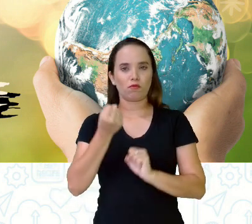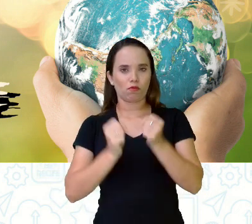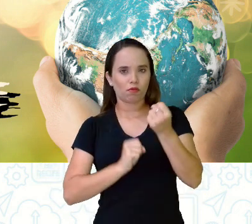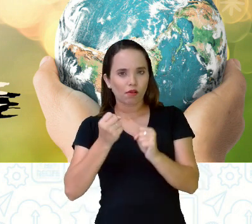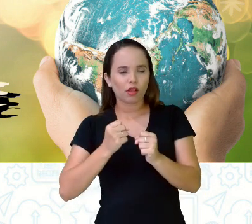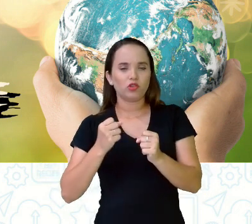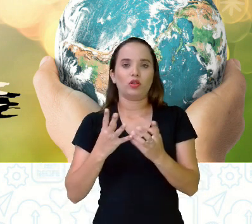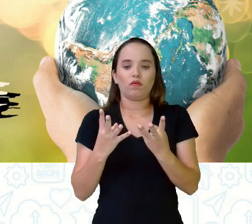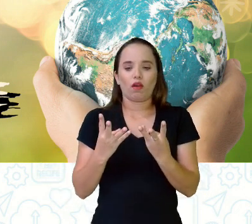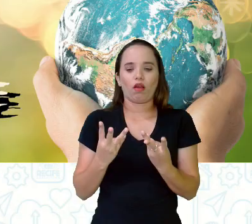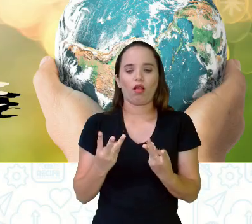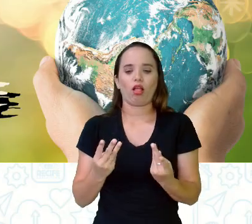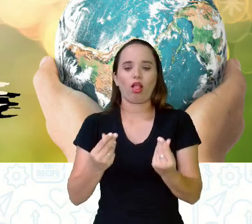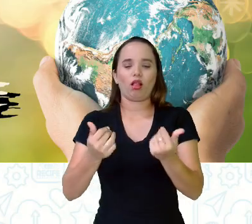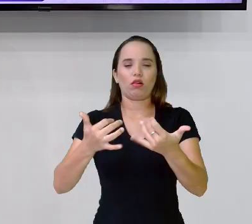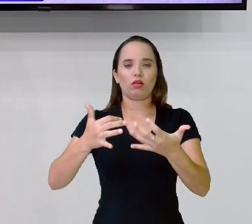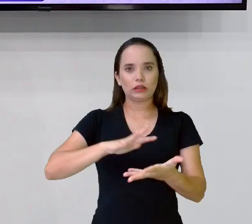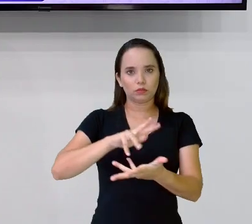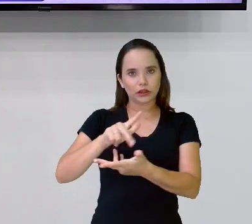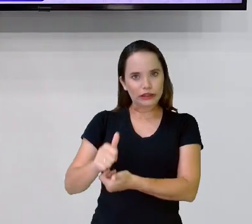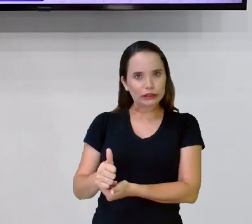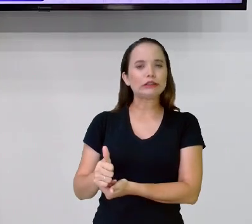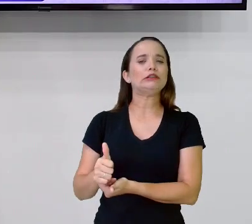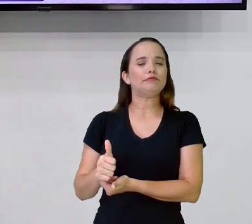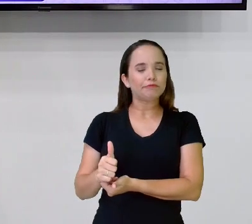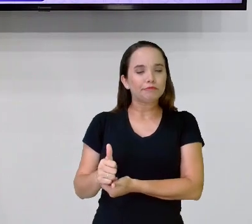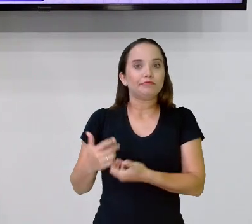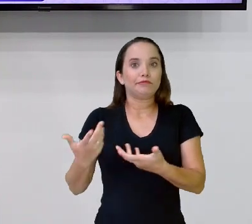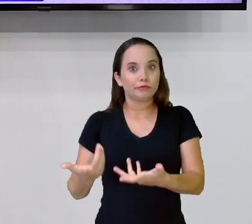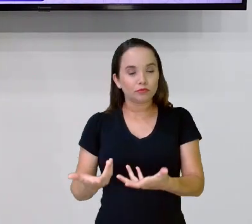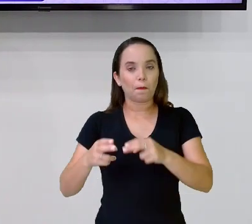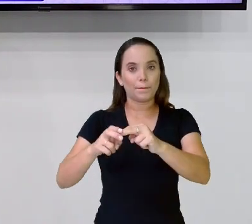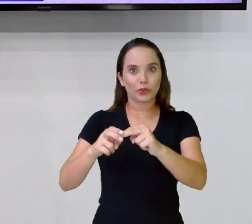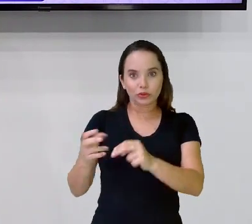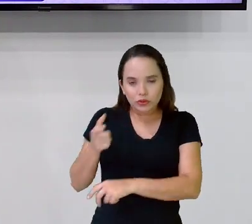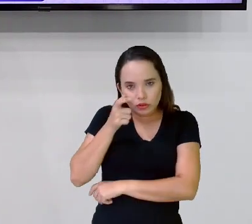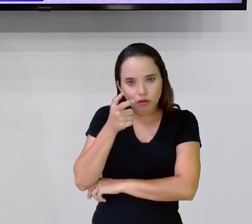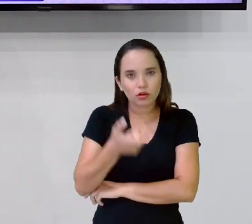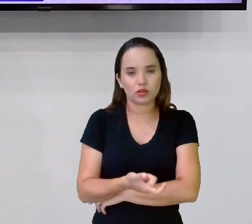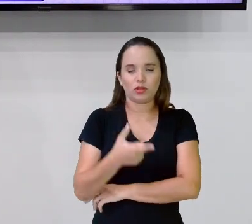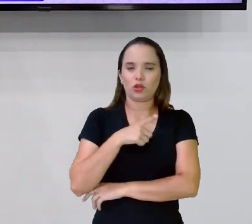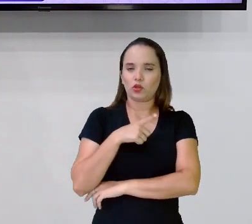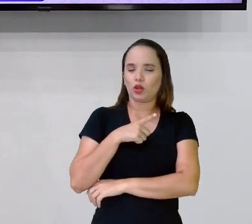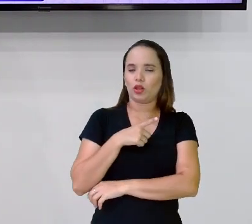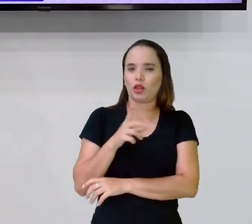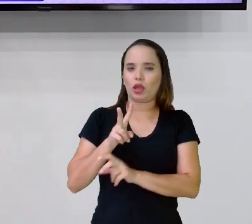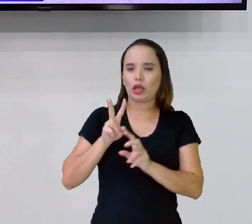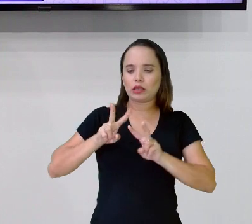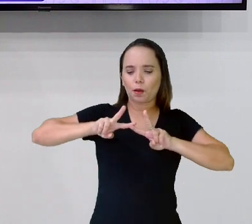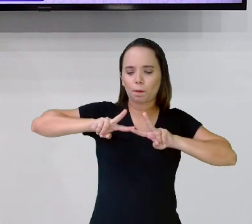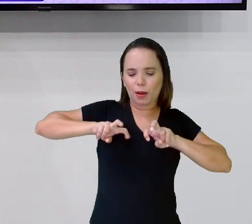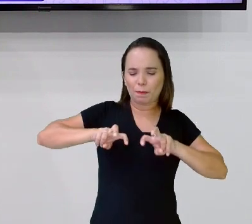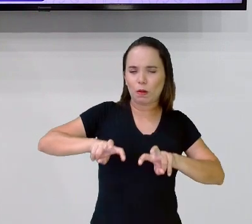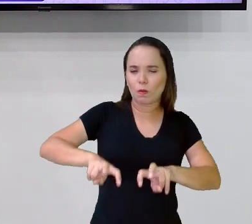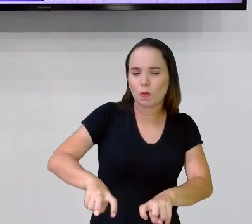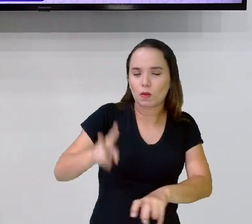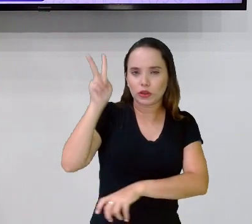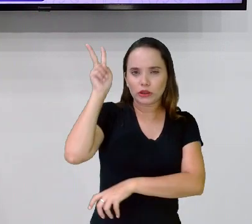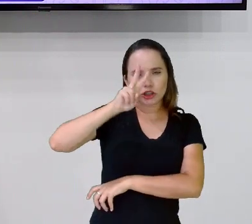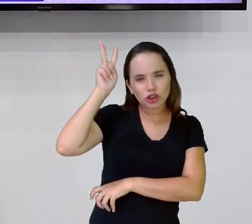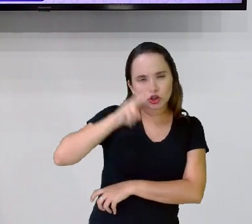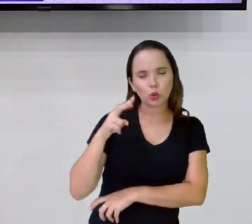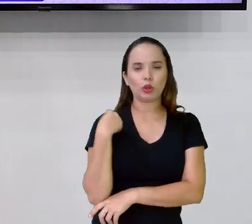devastando o nosso planeta Terra, né? Então, é interessante que a gente traga todo esse resgate histórico mesmo, né, para que a gente